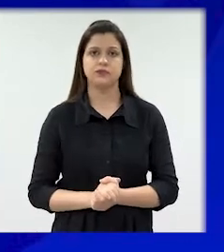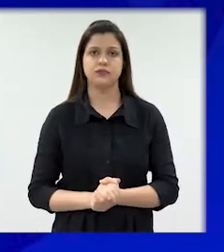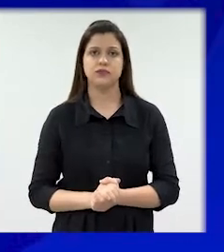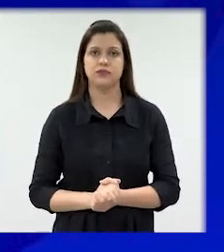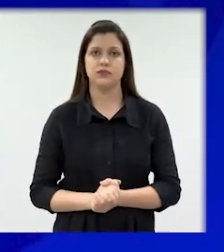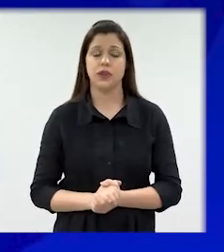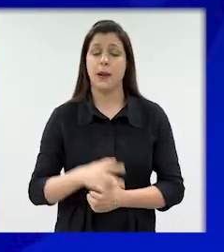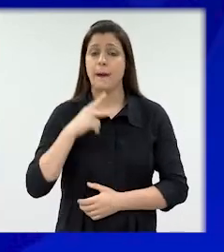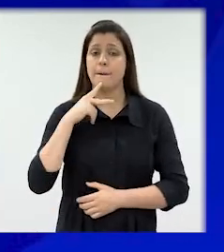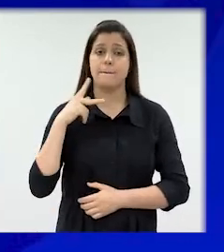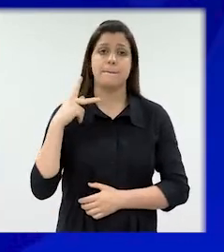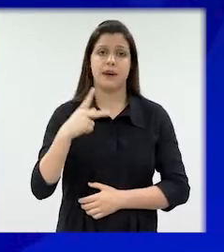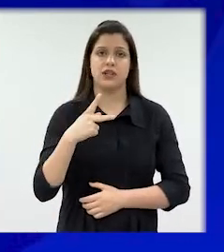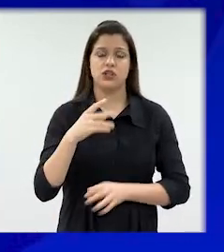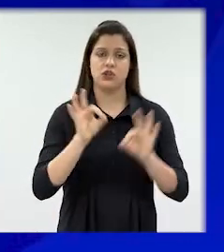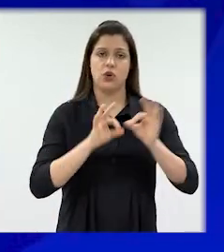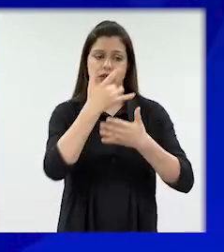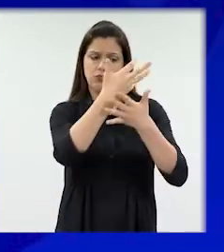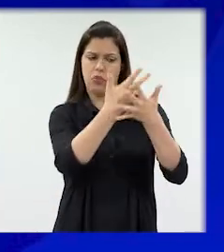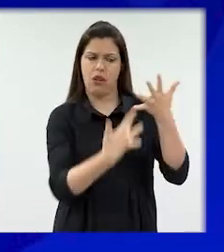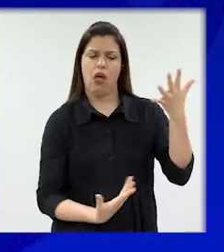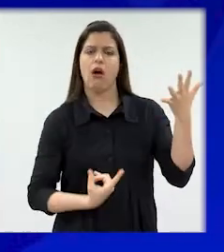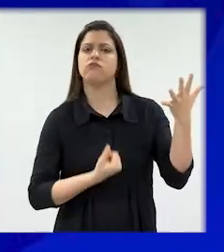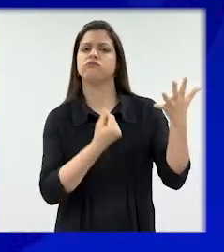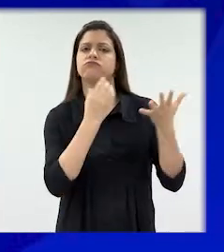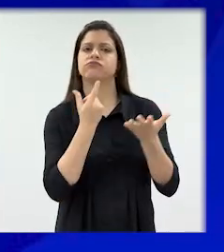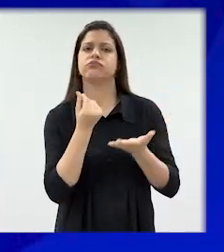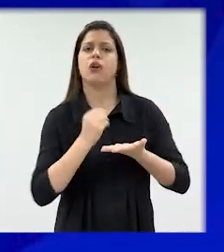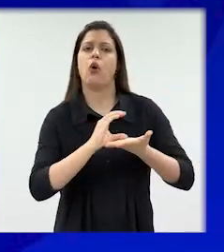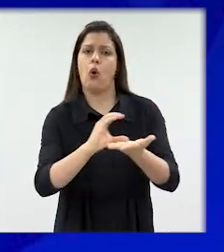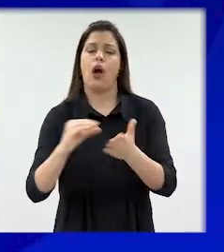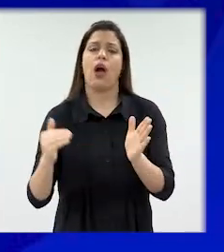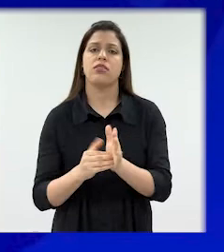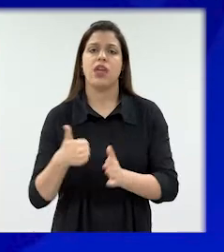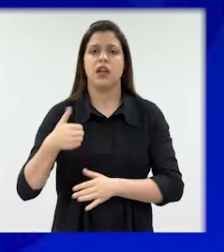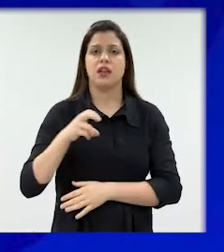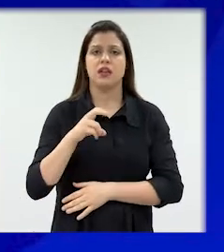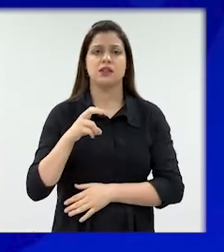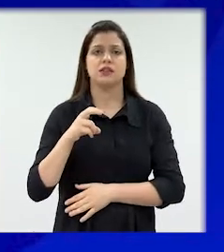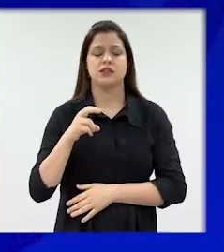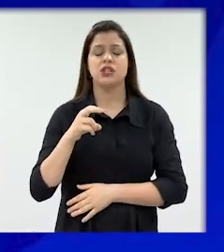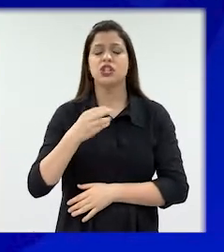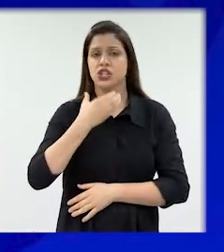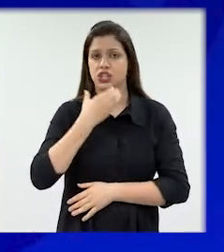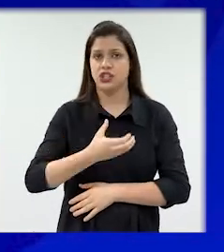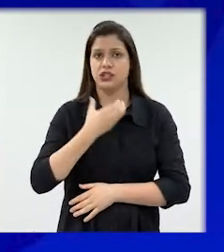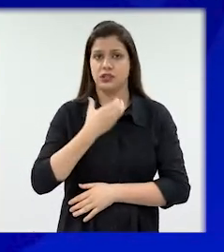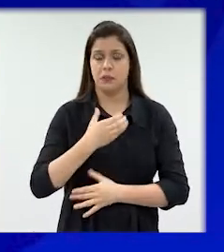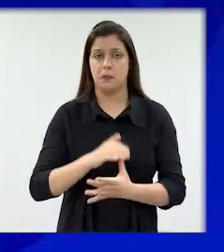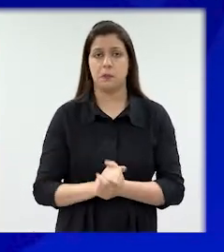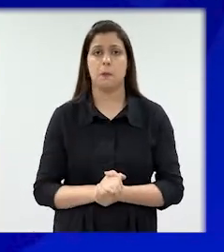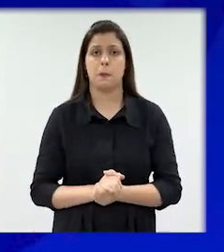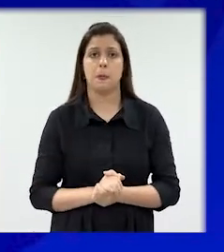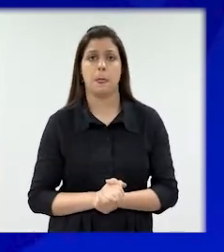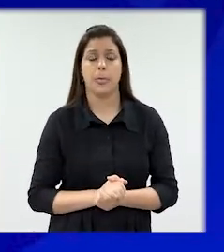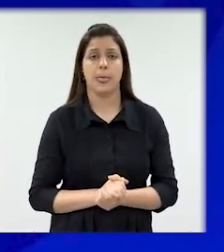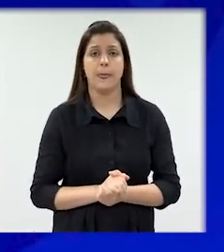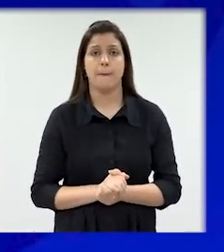pelos partidos até o dia 15 de dezembro. E a diplomação deve ser feita até o dia 18 de dezembro.